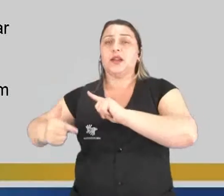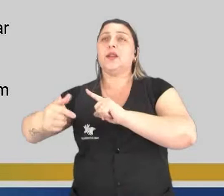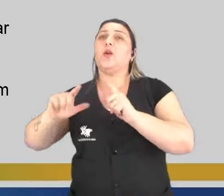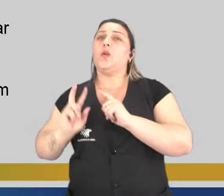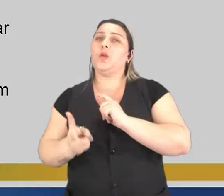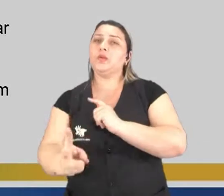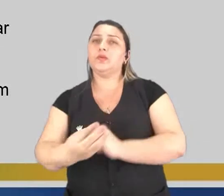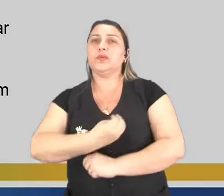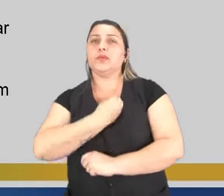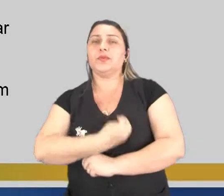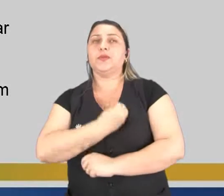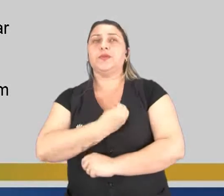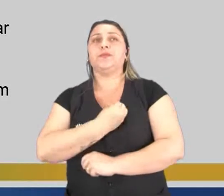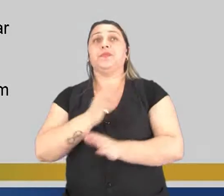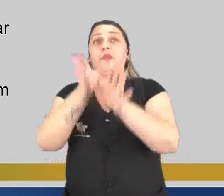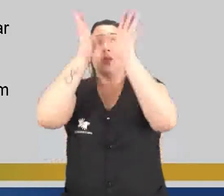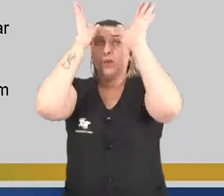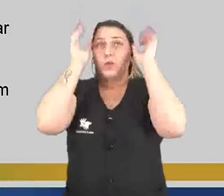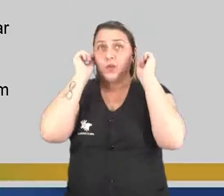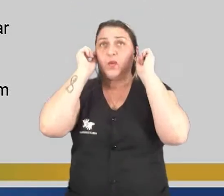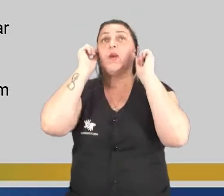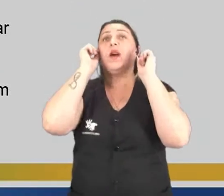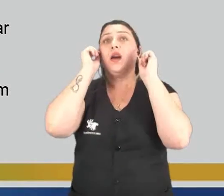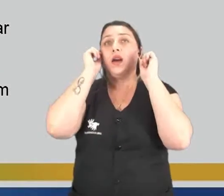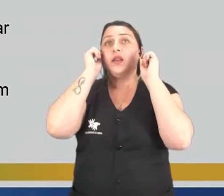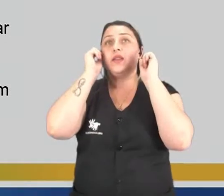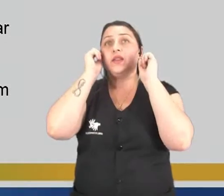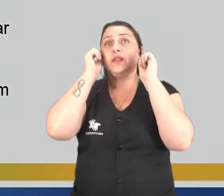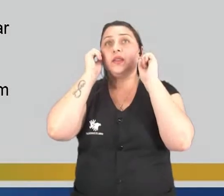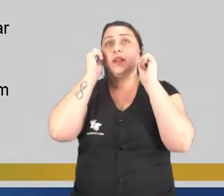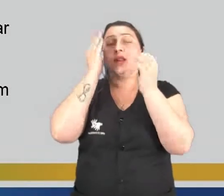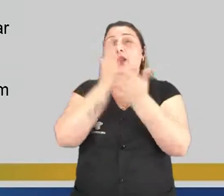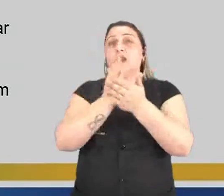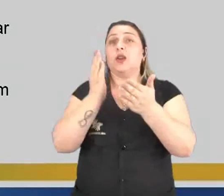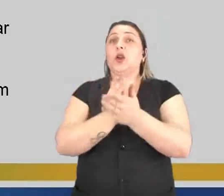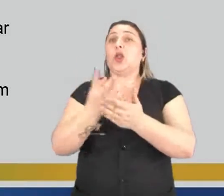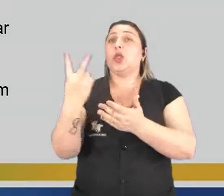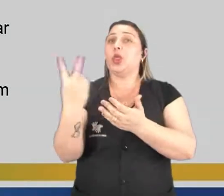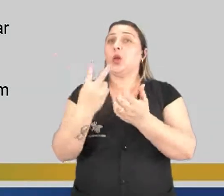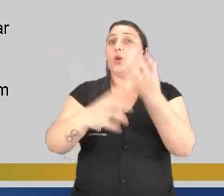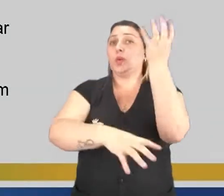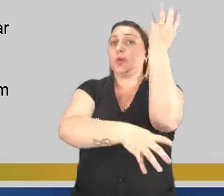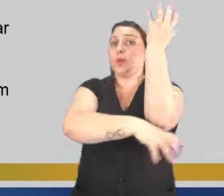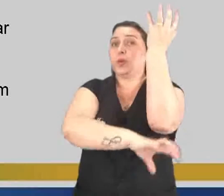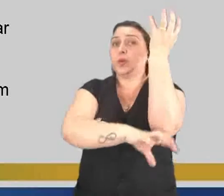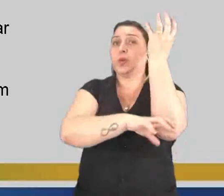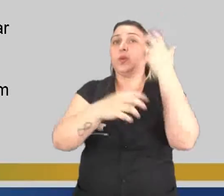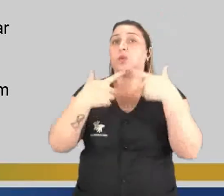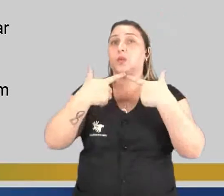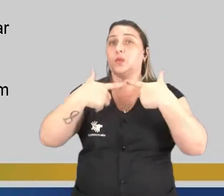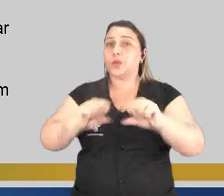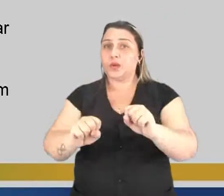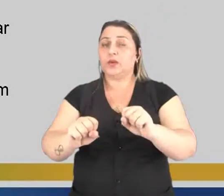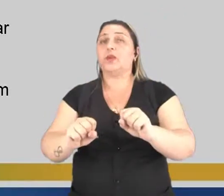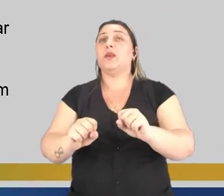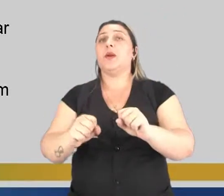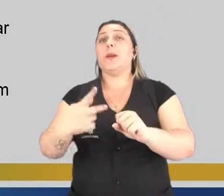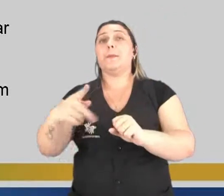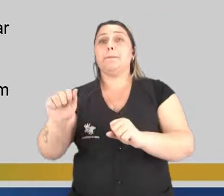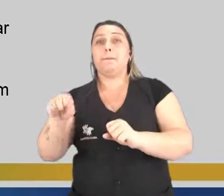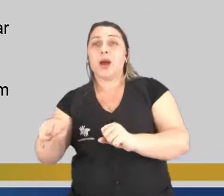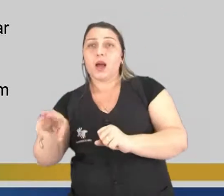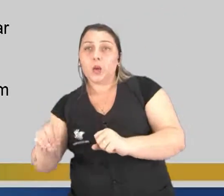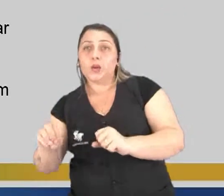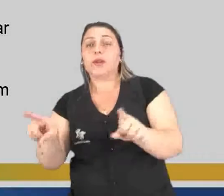viva. No Acre, esses indígenas, né, eles estão divididos em dois grandes troncos linguísticos, que é o Pano e